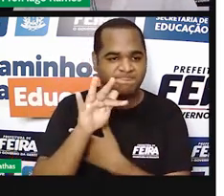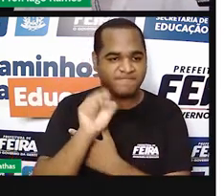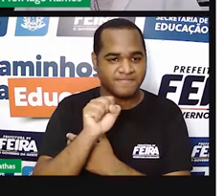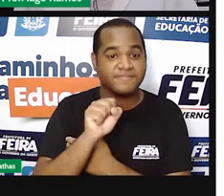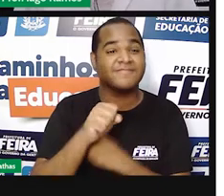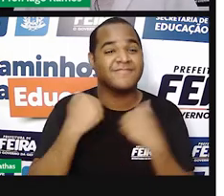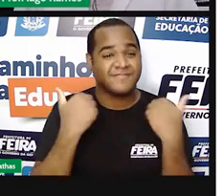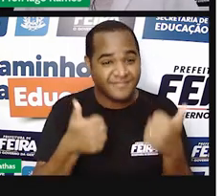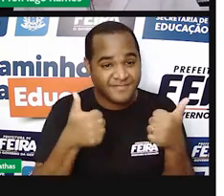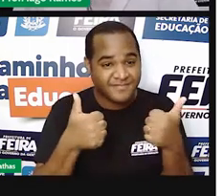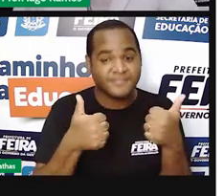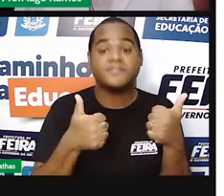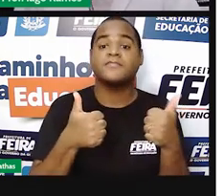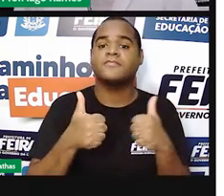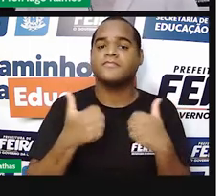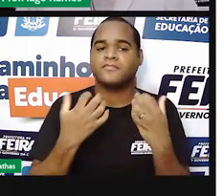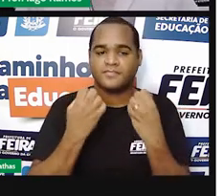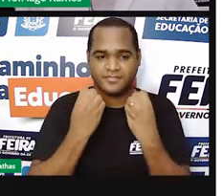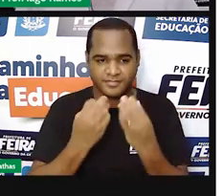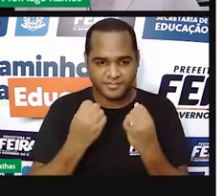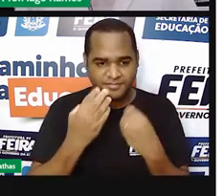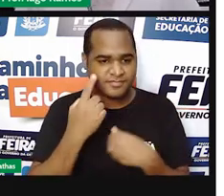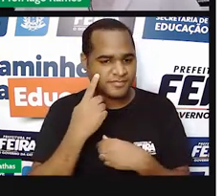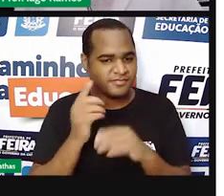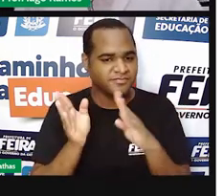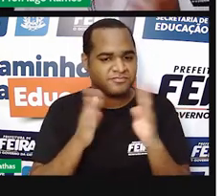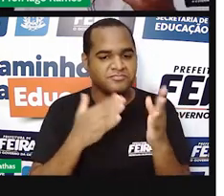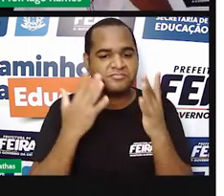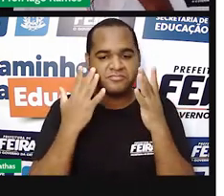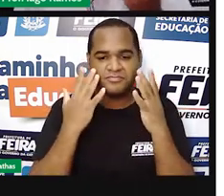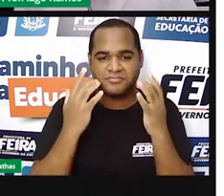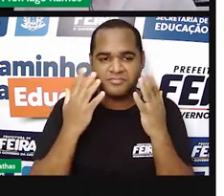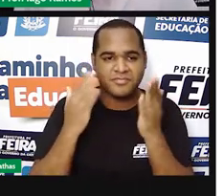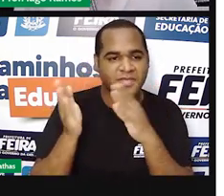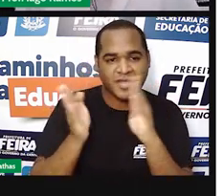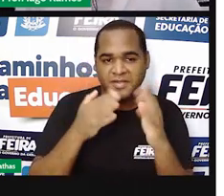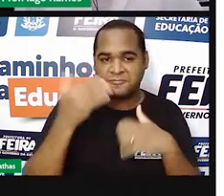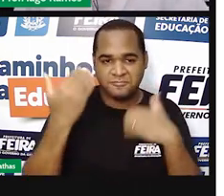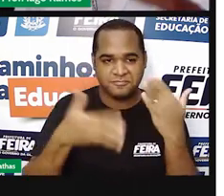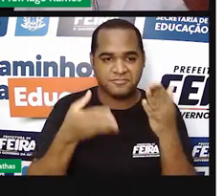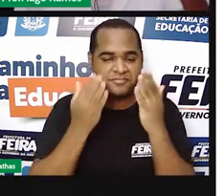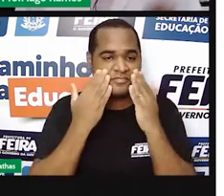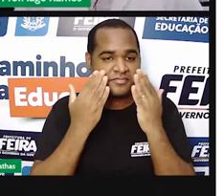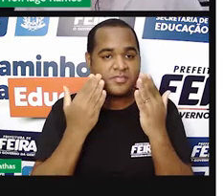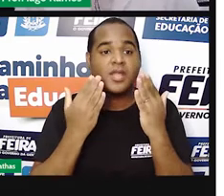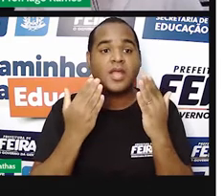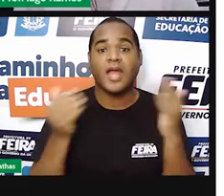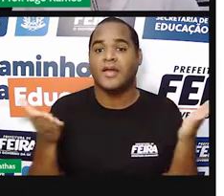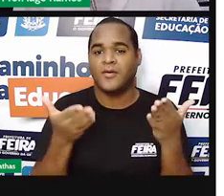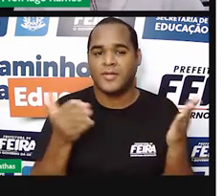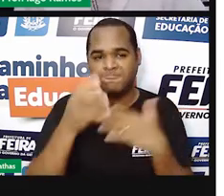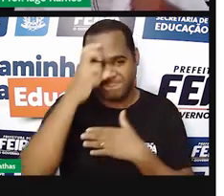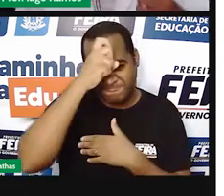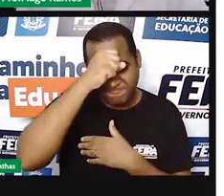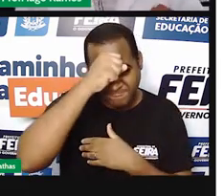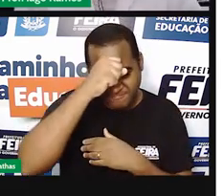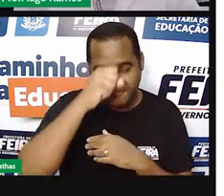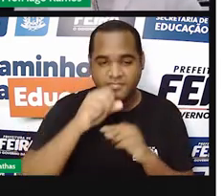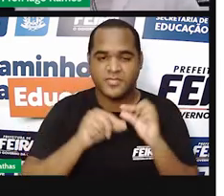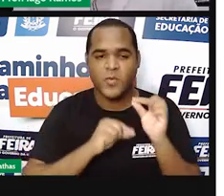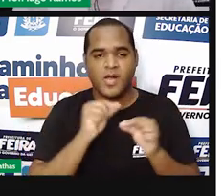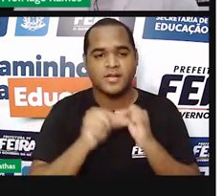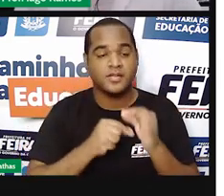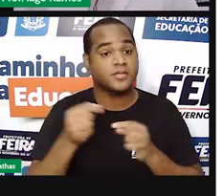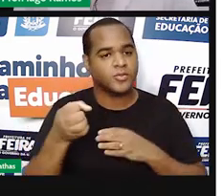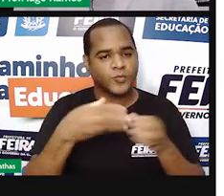Valeu bom passada a apresentação vem comigo a hora aprender porque